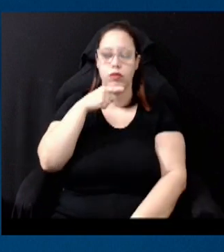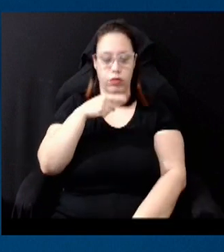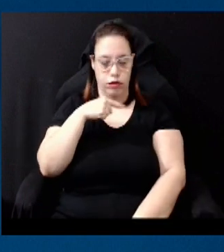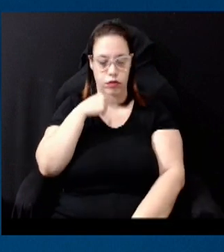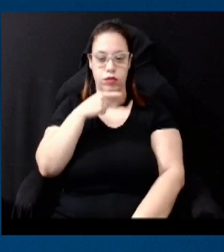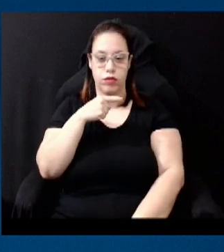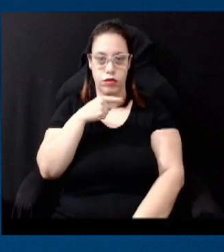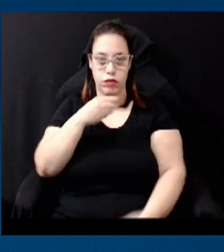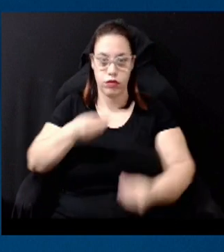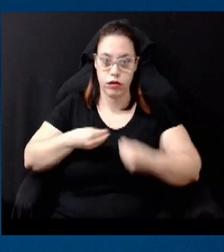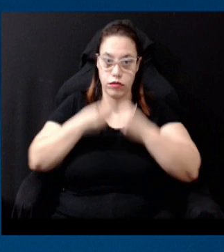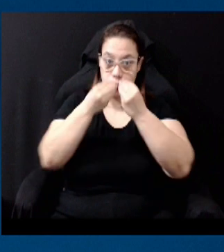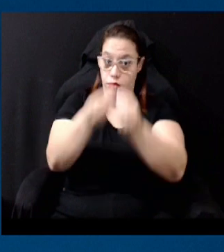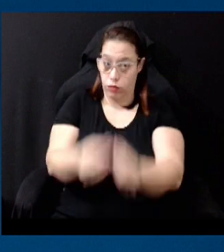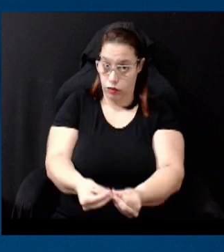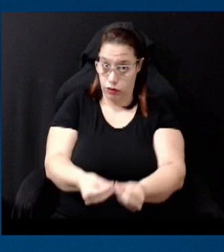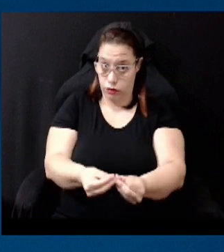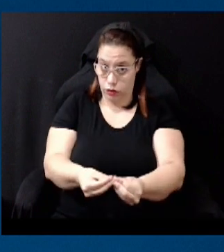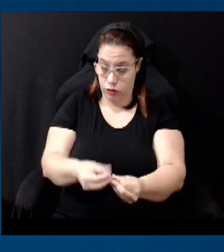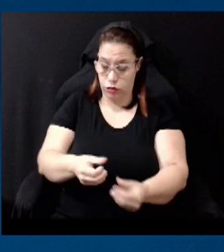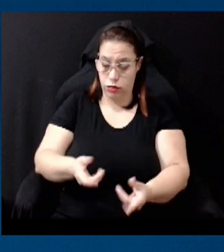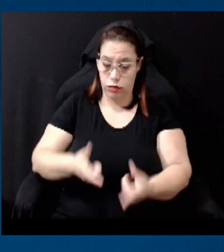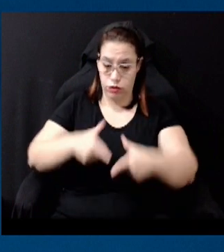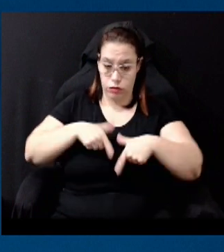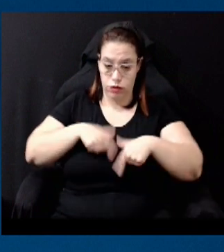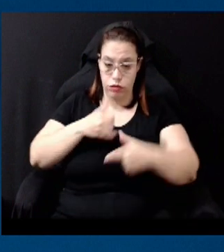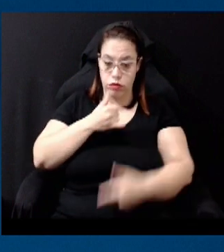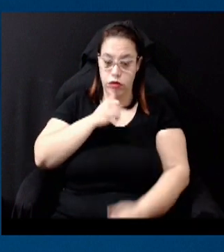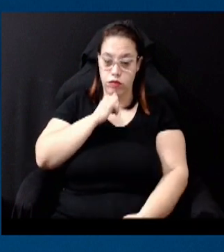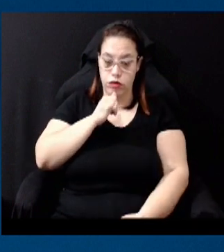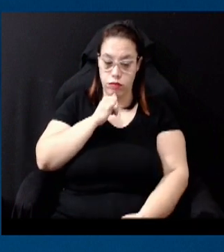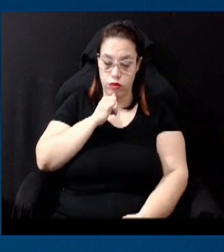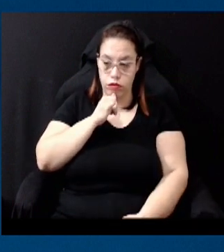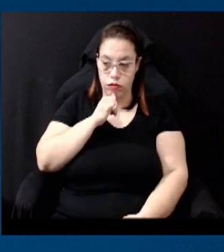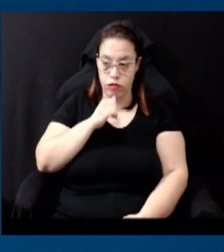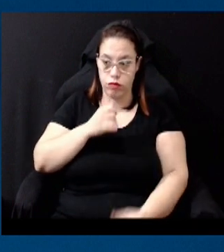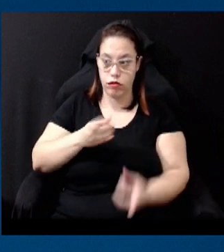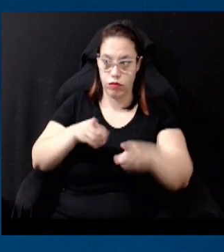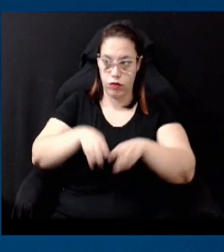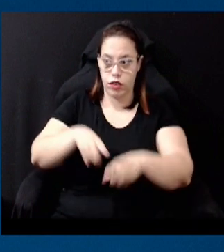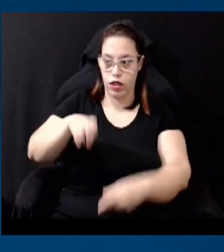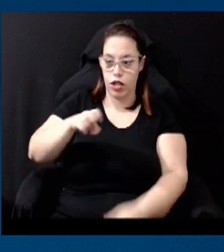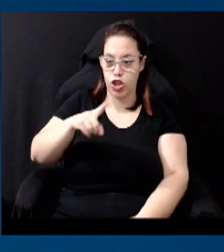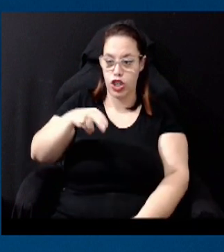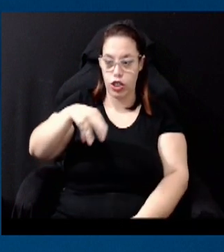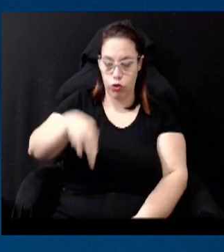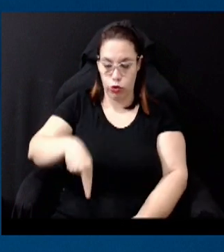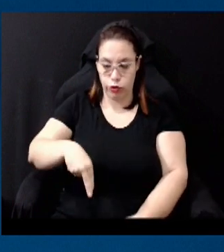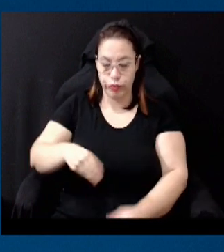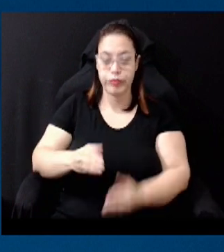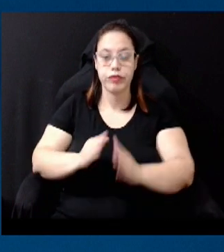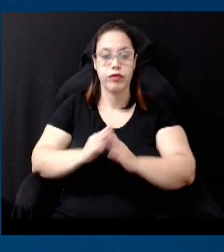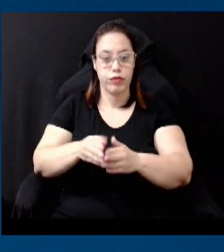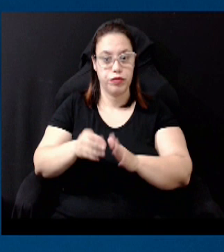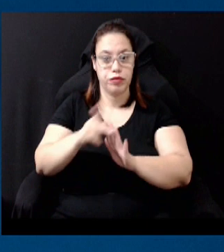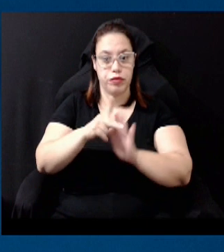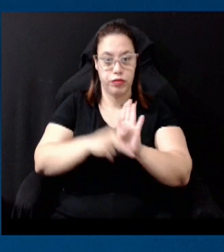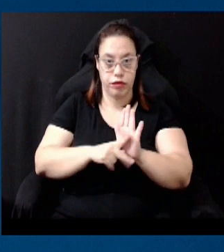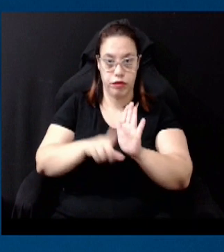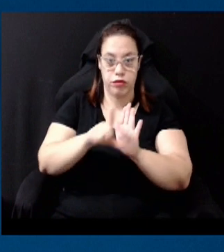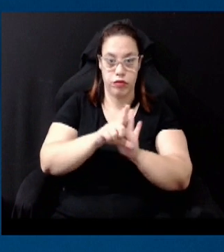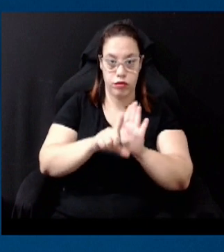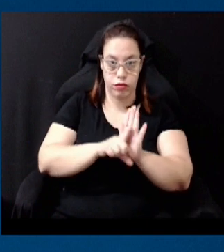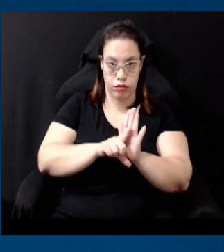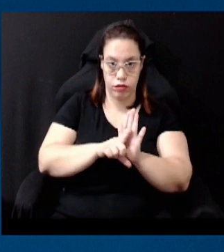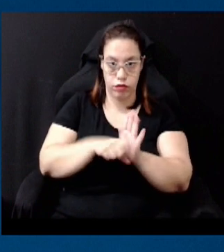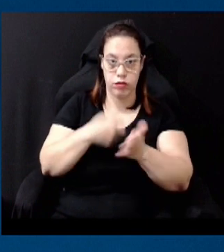concede a medalha Exemplo Digno a Edgelson Aparecido Chaves. Na sequência, será analisado o projeto de autoria